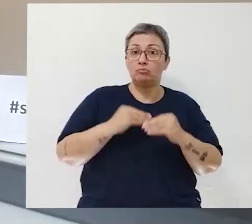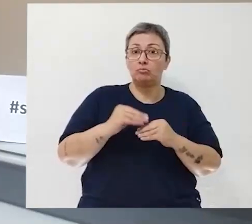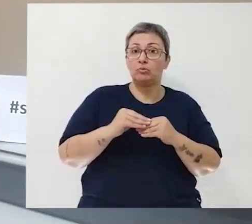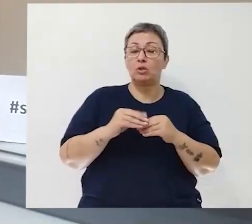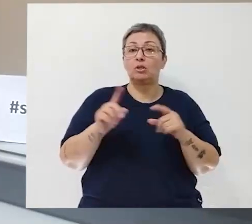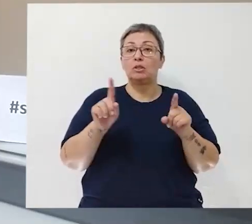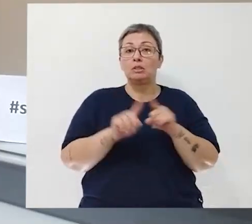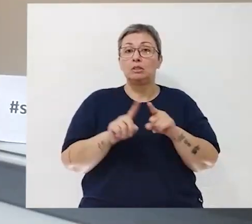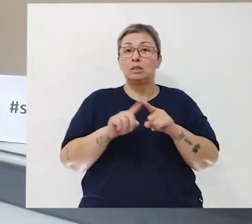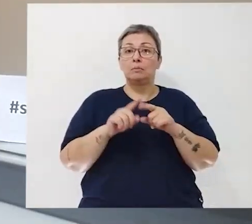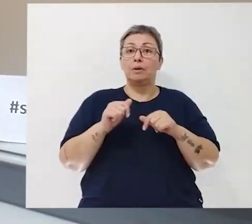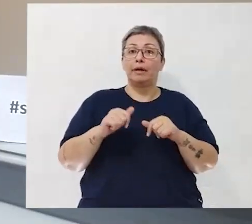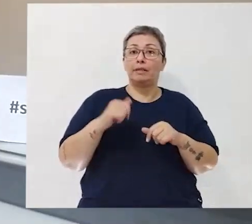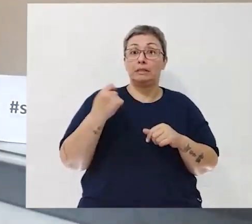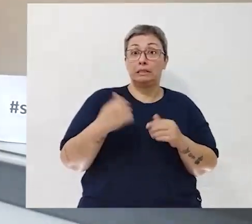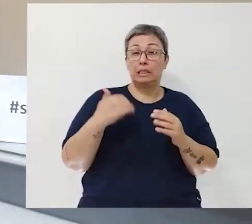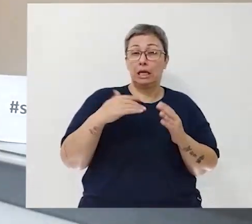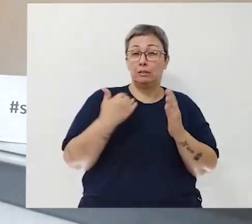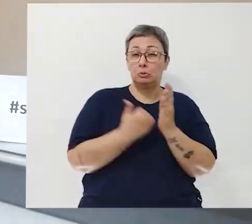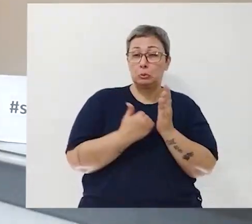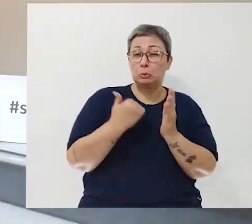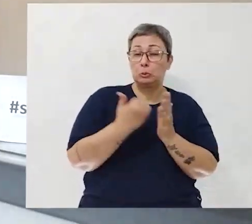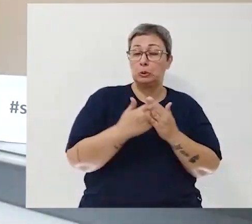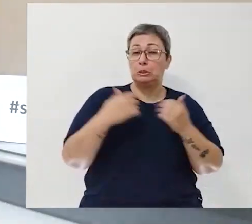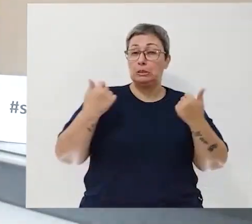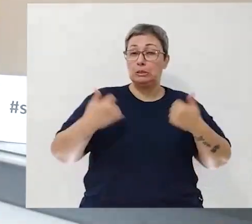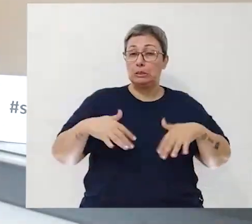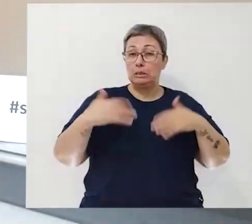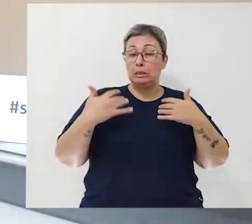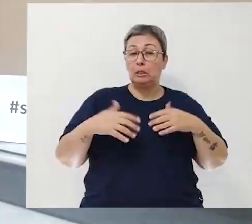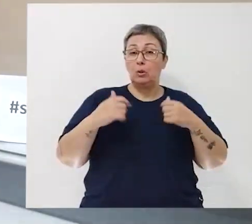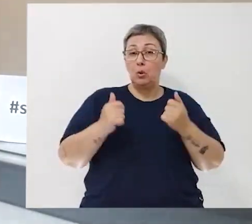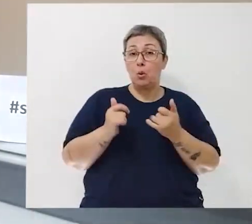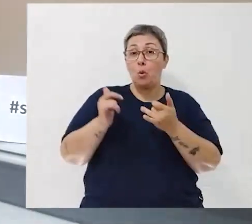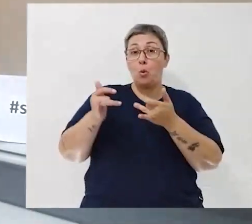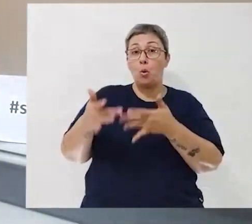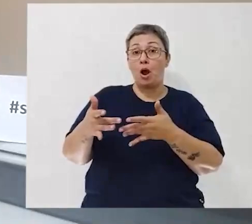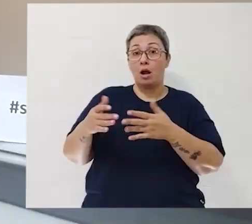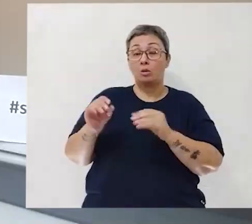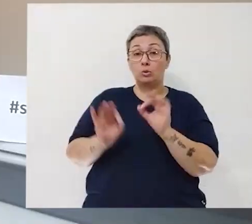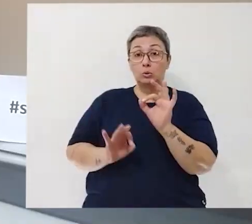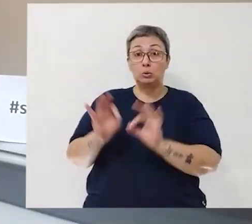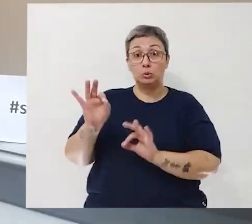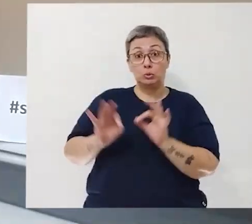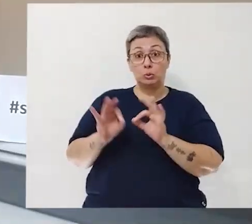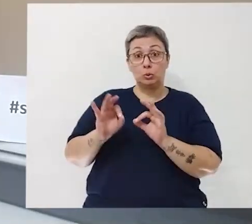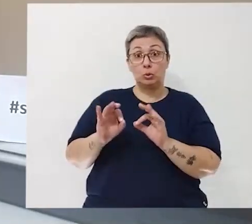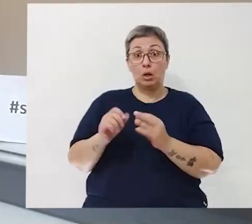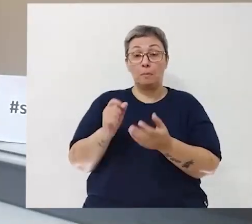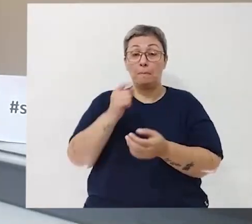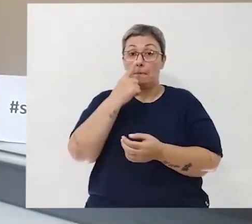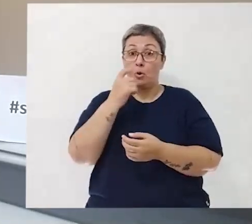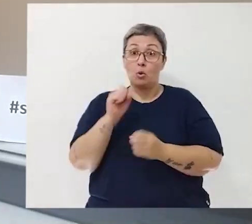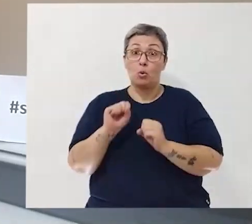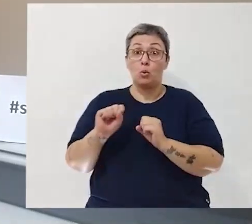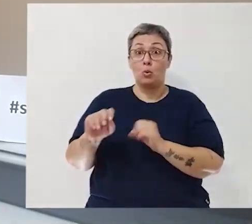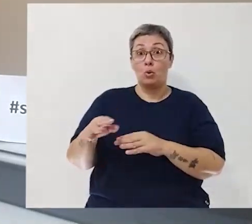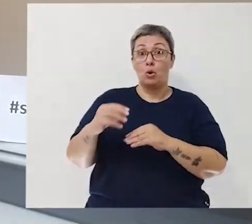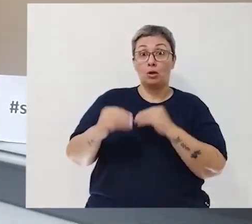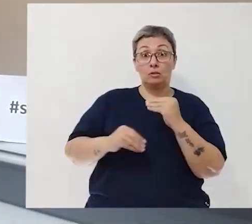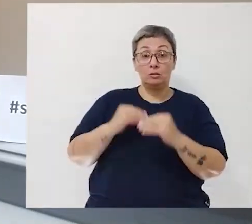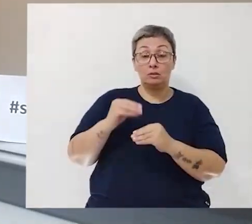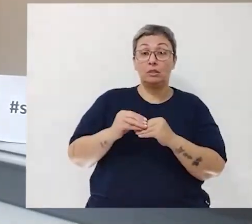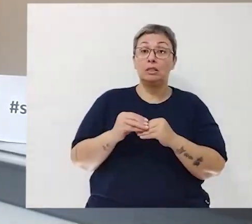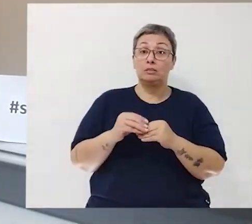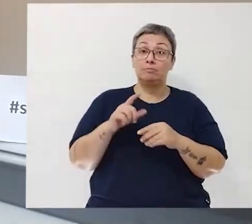e dos altos custos de disposição dos rejeitos nucleares, né?